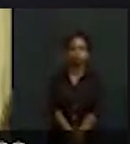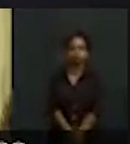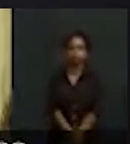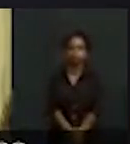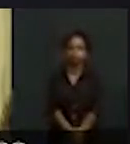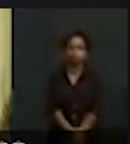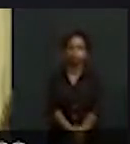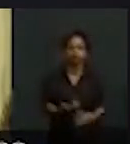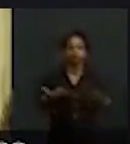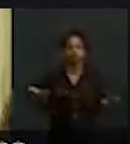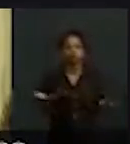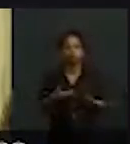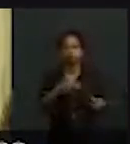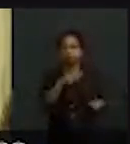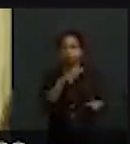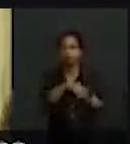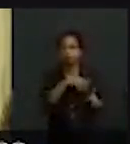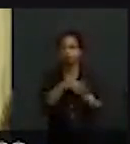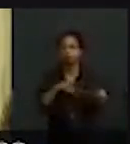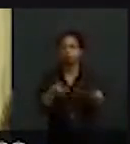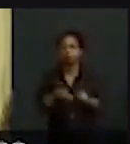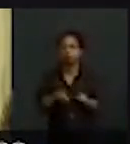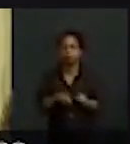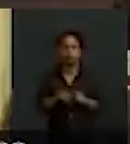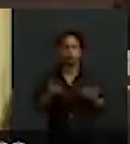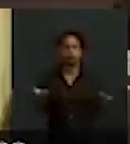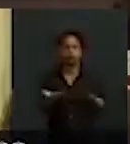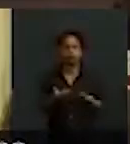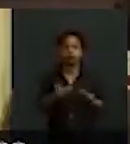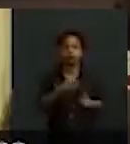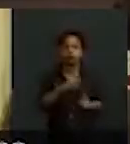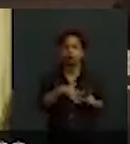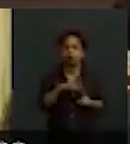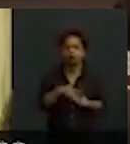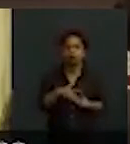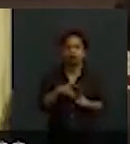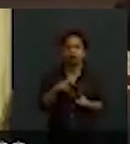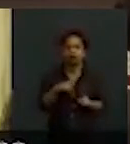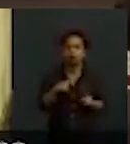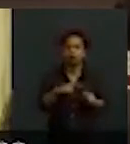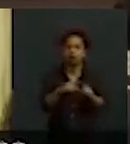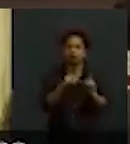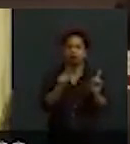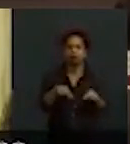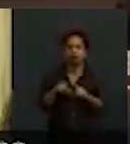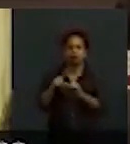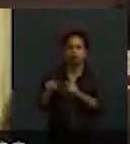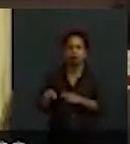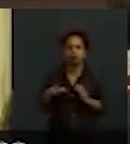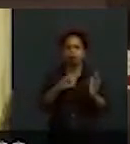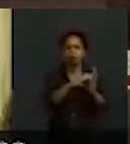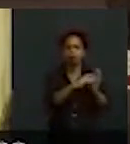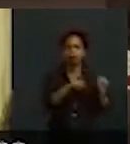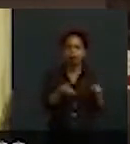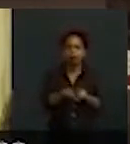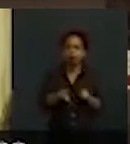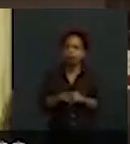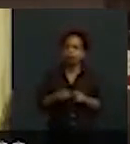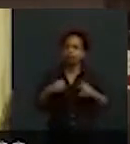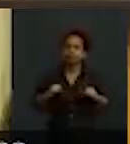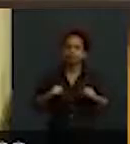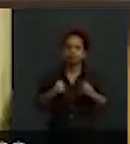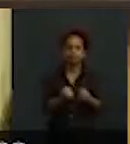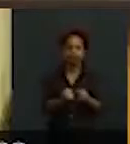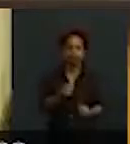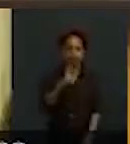Nesta solenidade, também são homenageados servidores que, com dedicação e